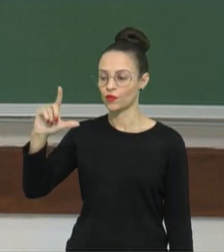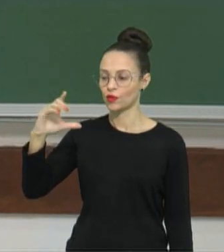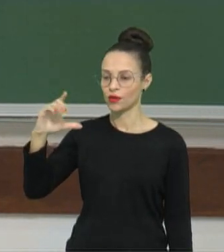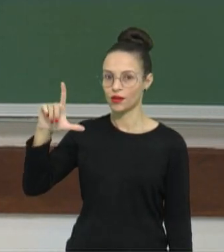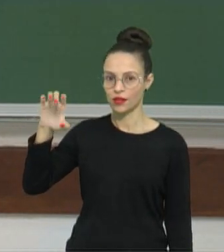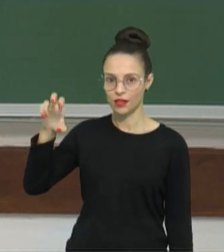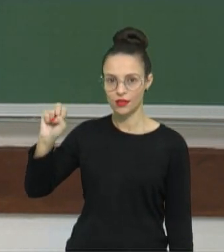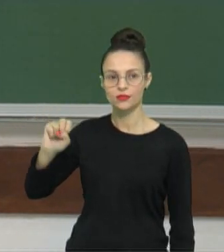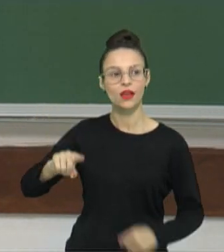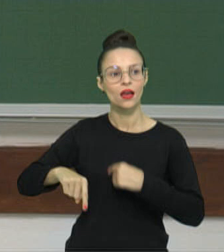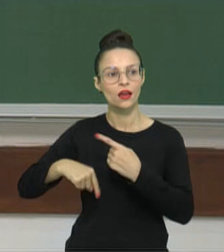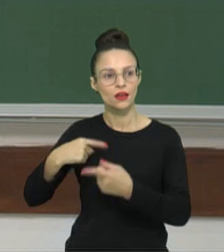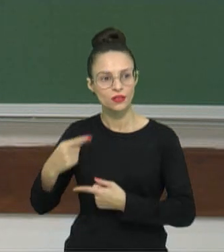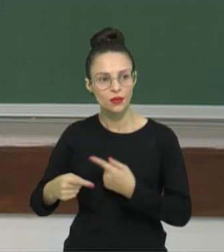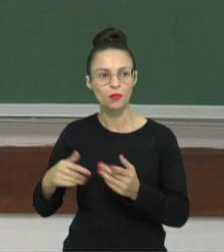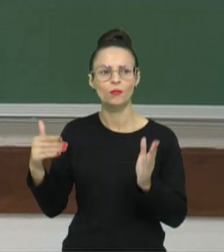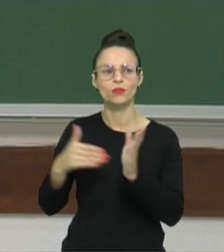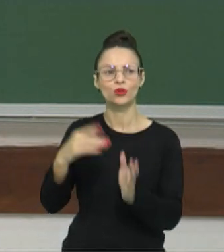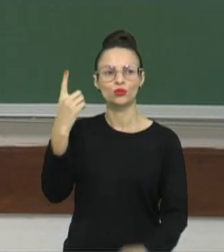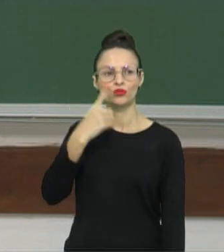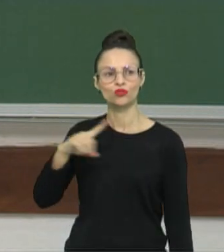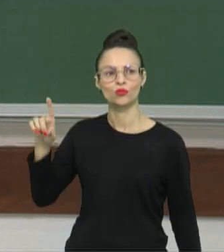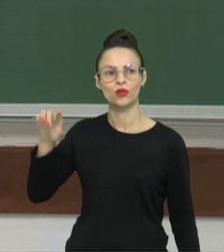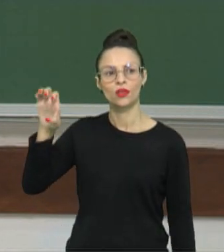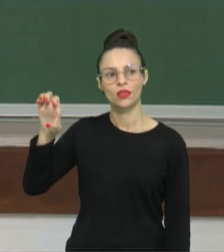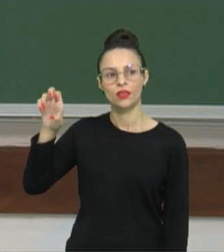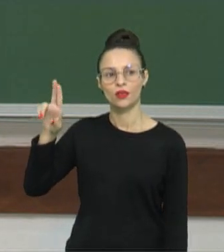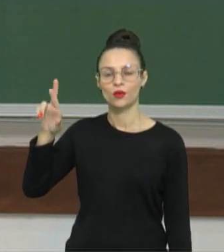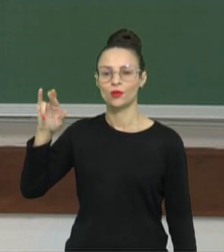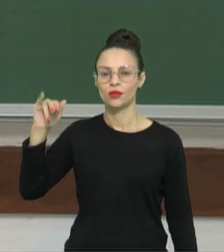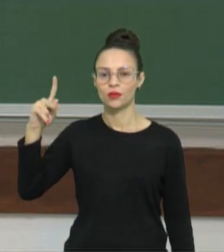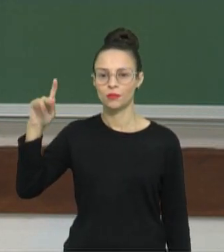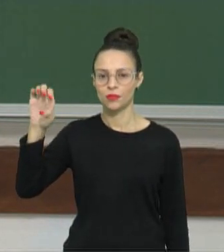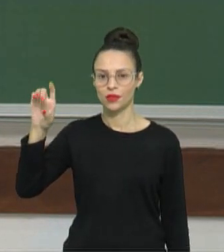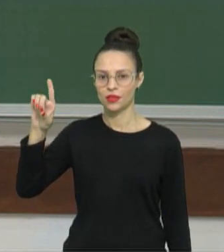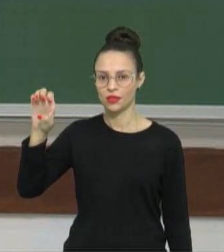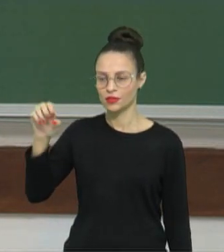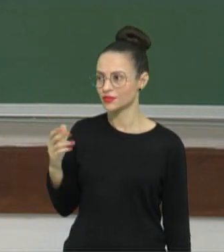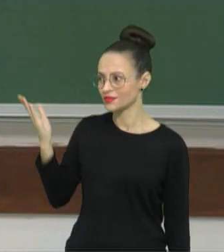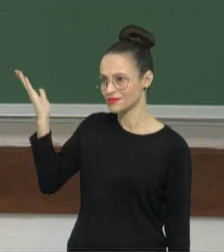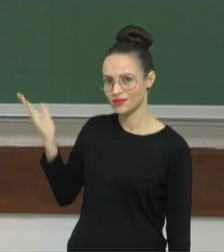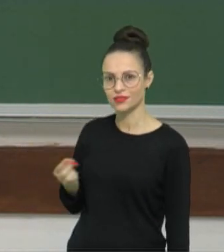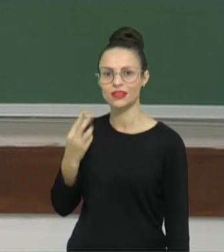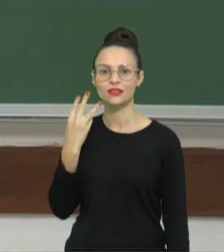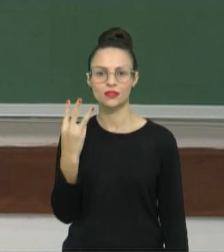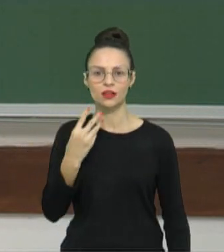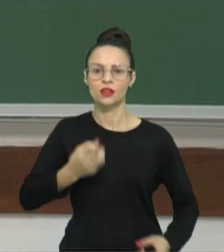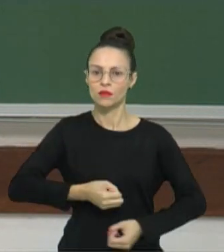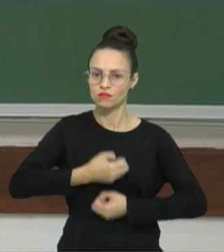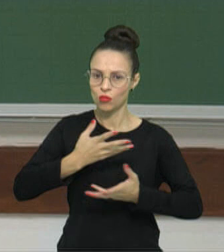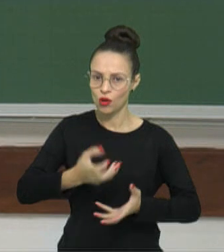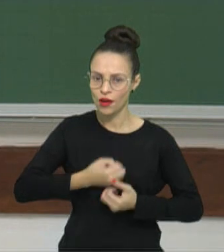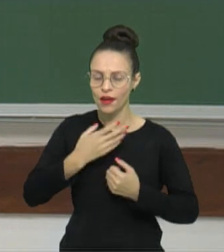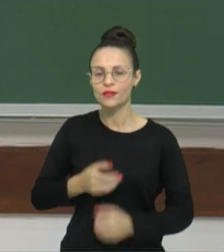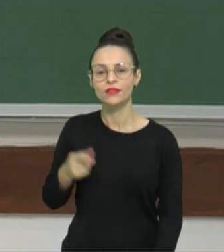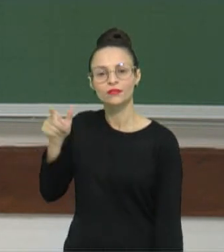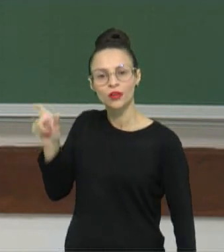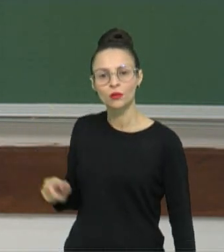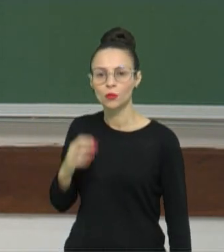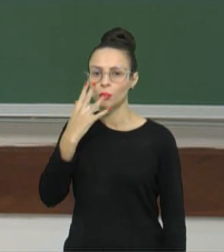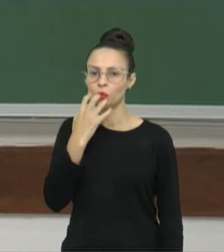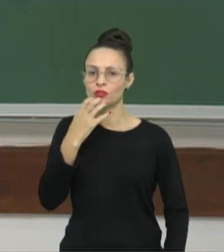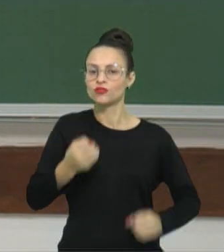Ésquilo e mais tarde o Eurípides. Então aqui, com esses 3 poetas trágicos, o Nietzsche vai explicar como que a tragédia